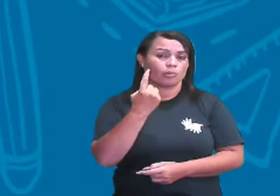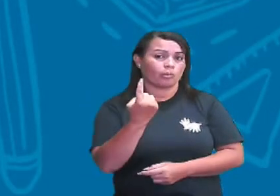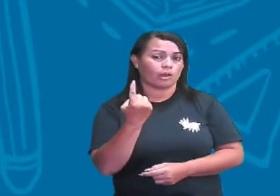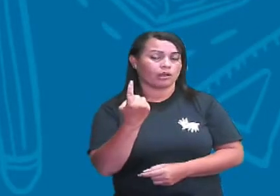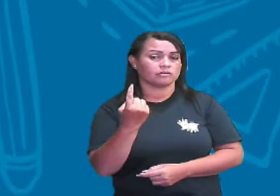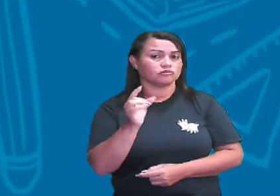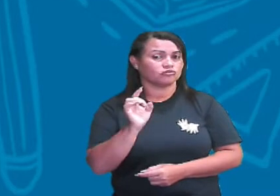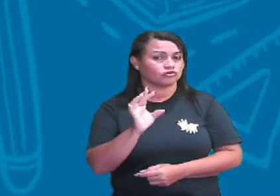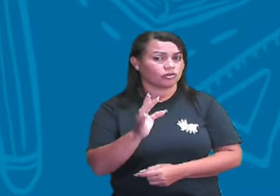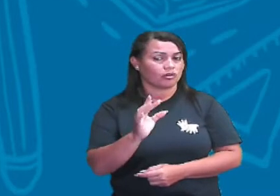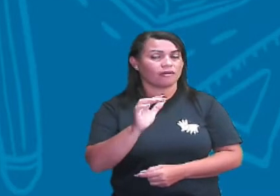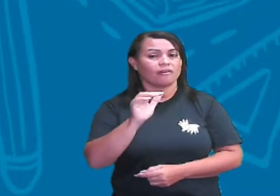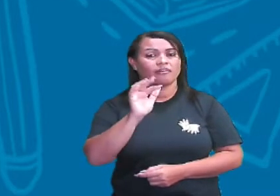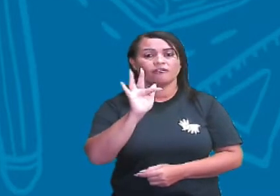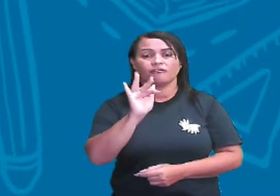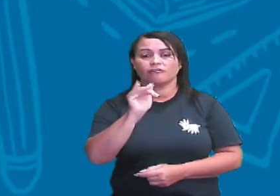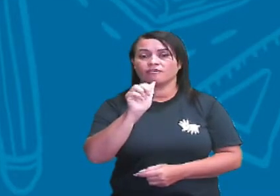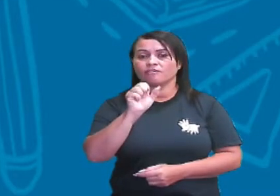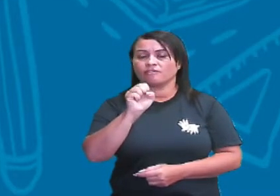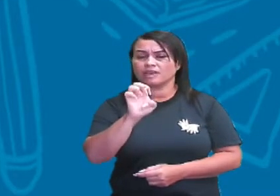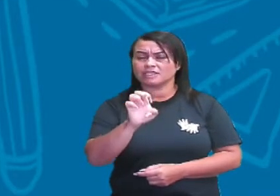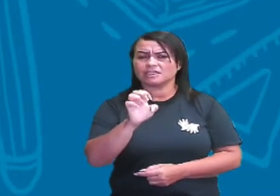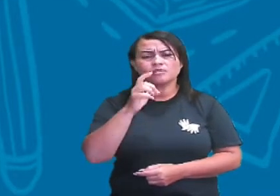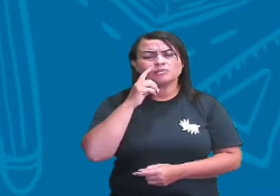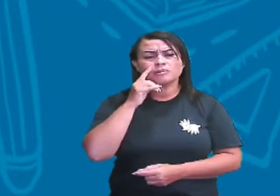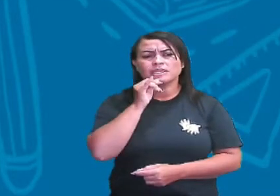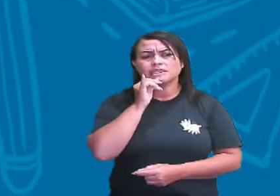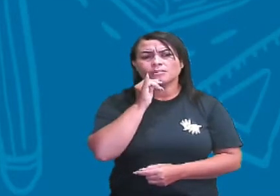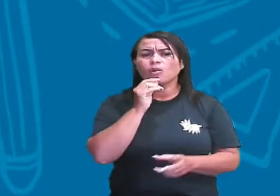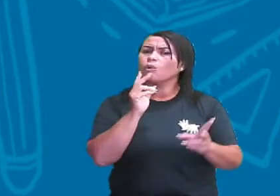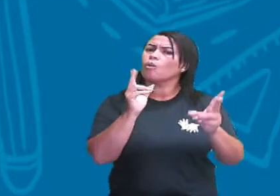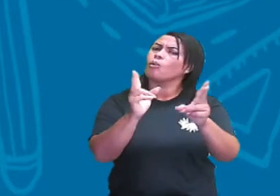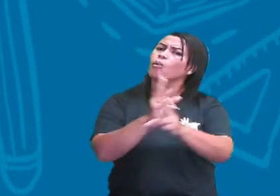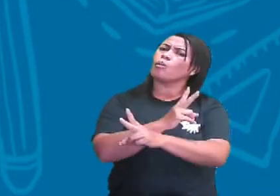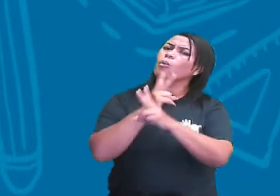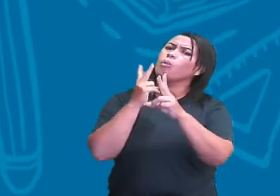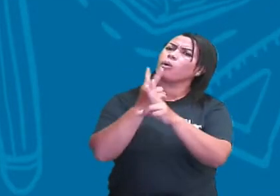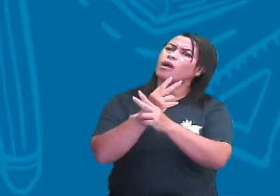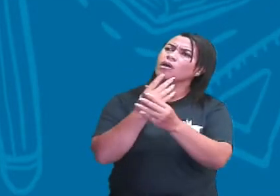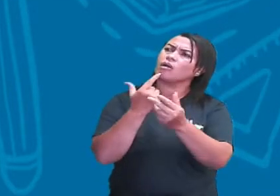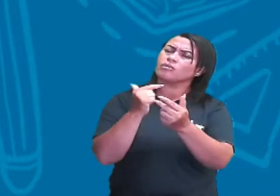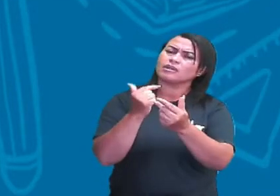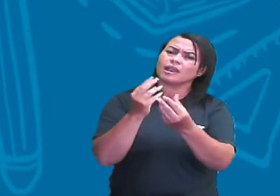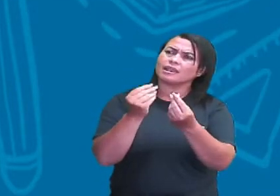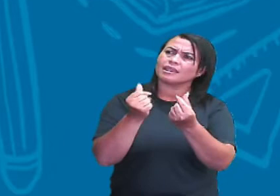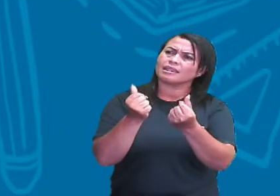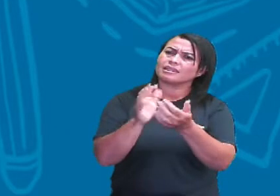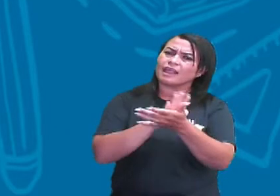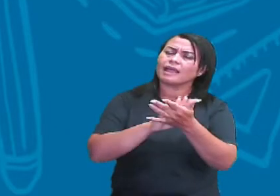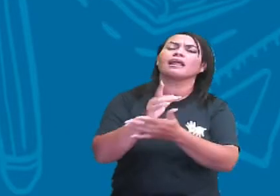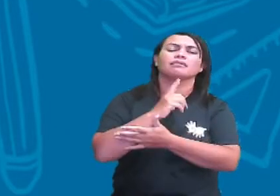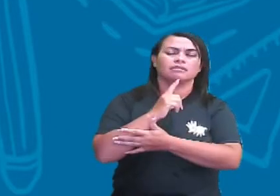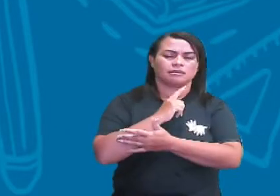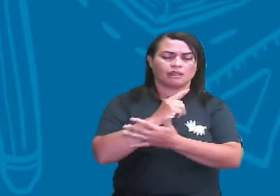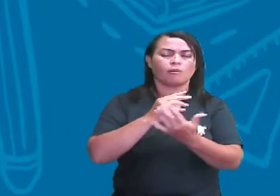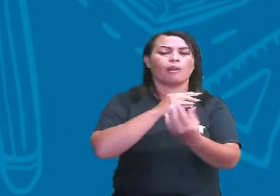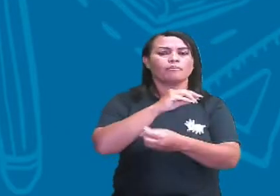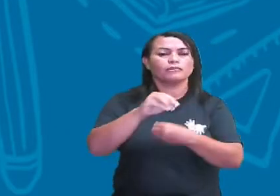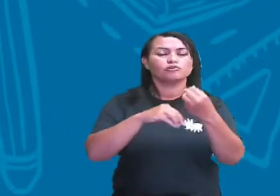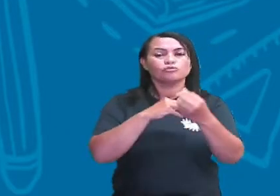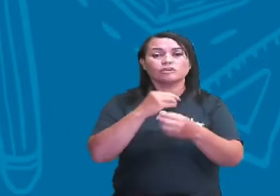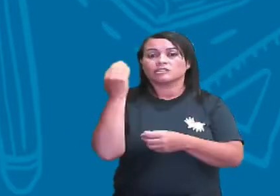fase. Por exemplo, o ar. Você pensa que o ar não tem nada, mas o ar ele é uma mistura de gases. Ao ver um